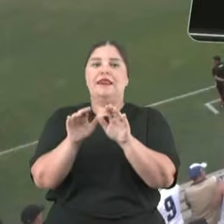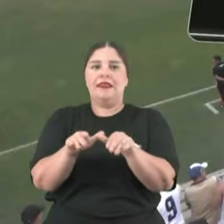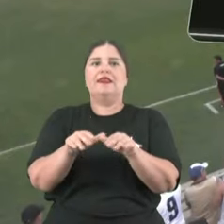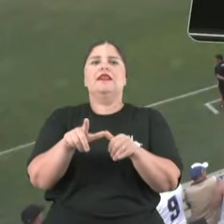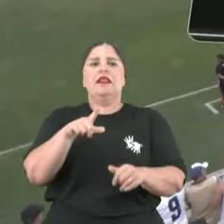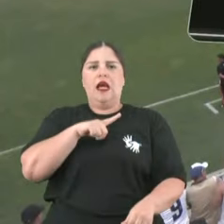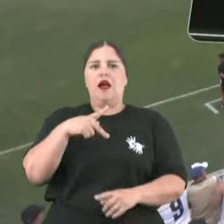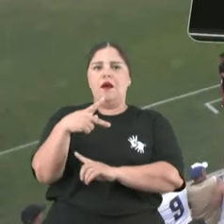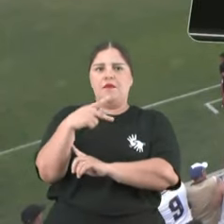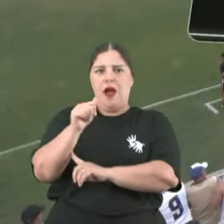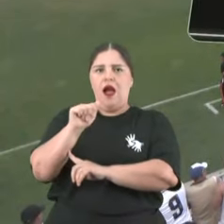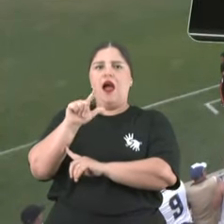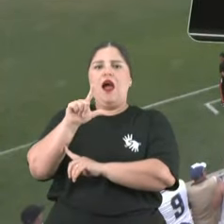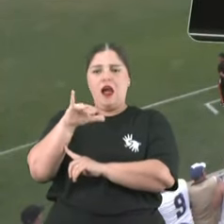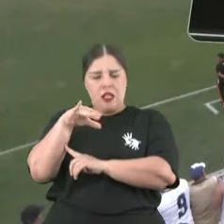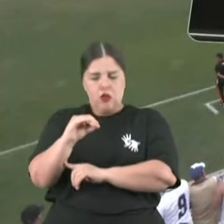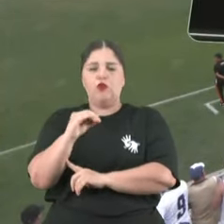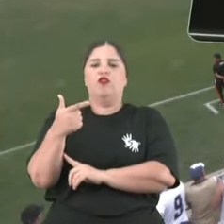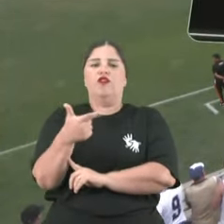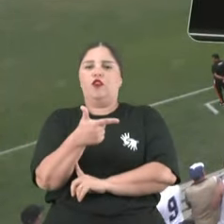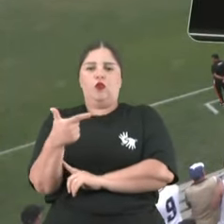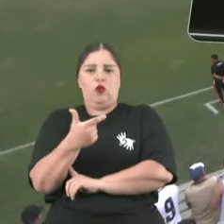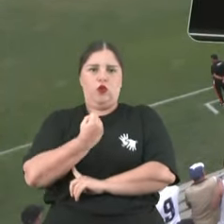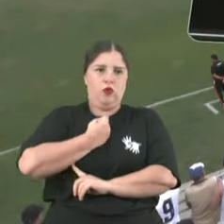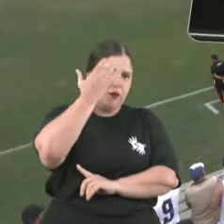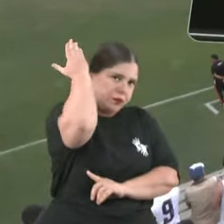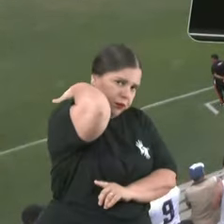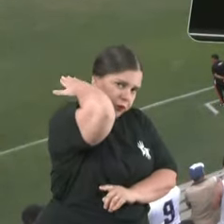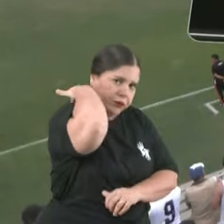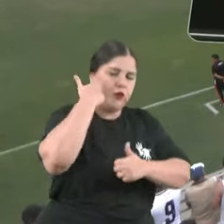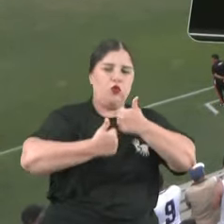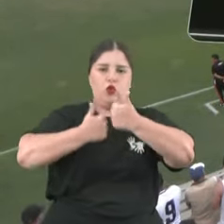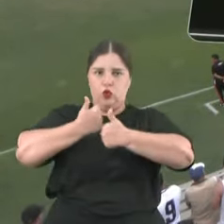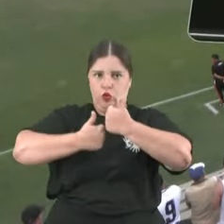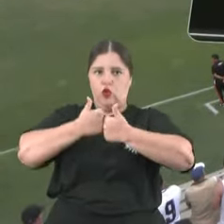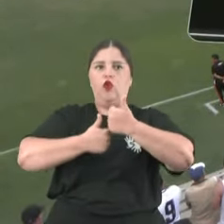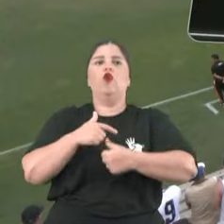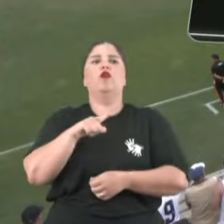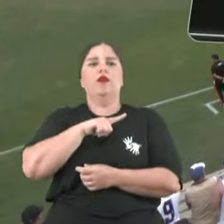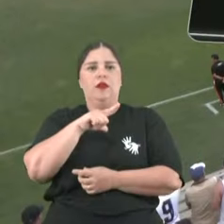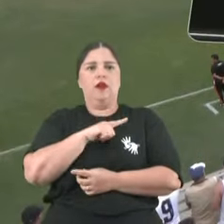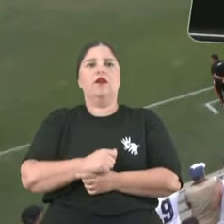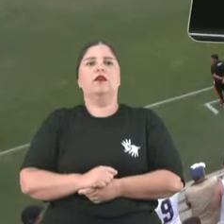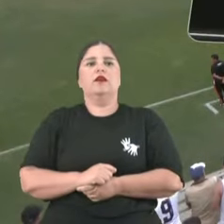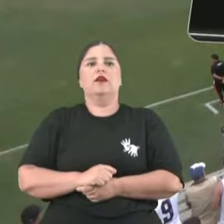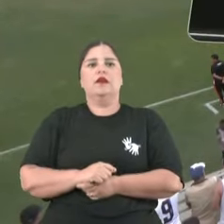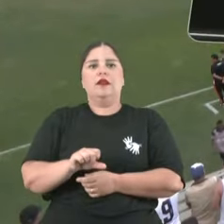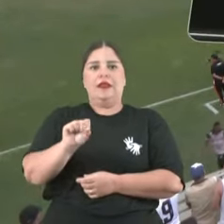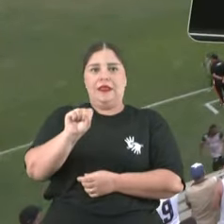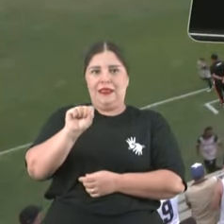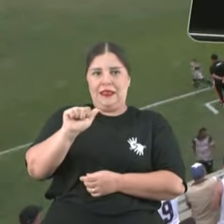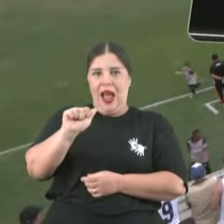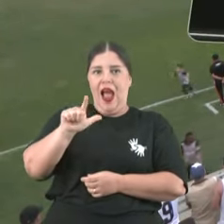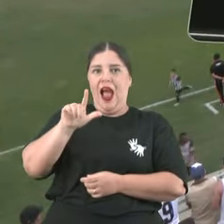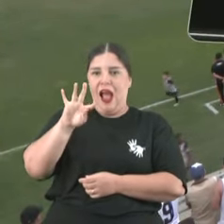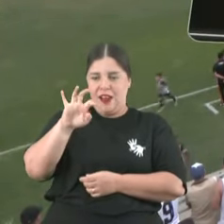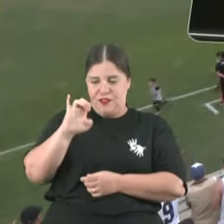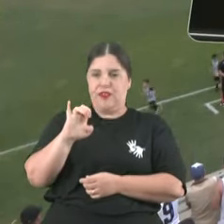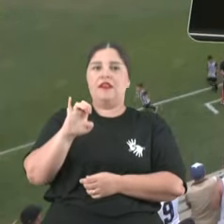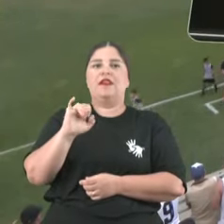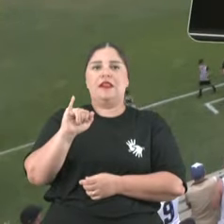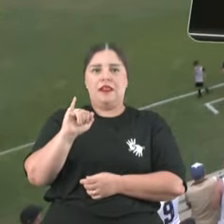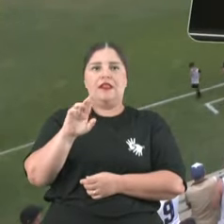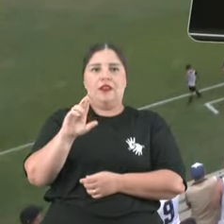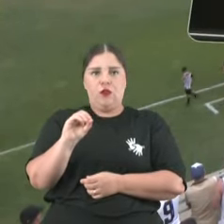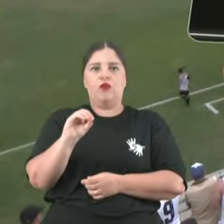22, Rony Lobo 13, Benê 15, Gabriel meia dúzia, fechando a defesa, 8 pro Aleph, 7 pro Colina e 20 Wesley.